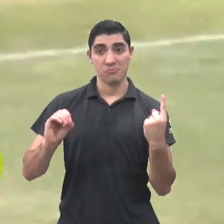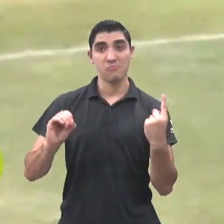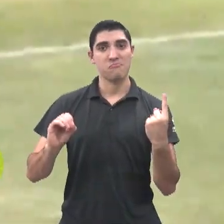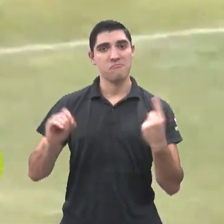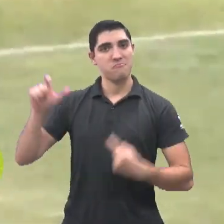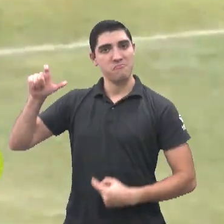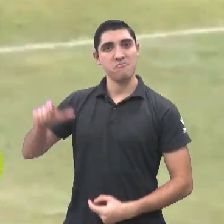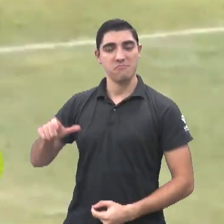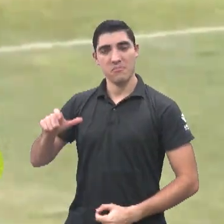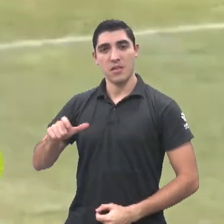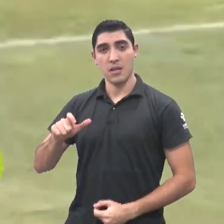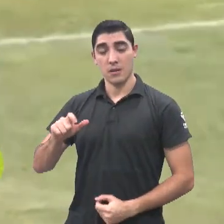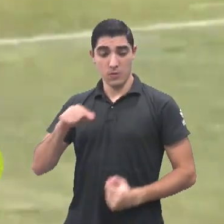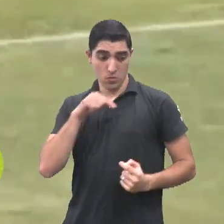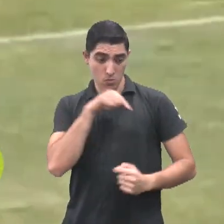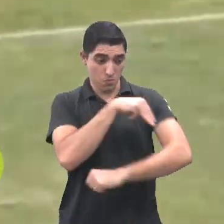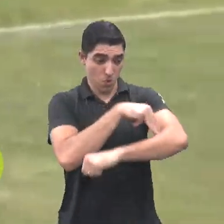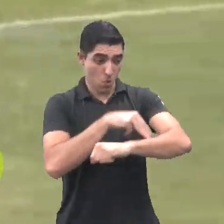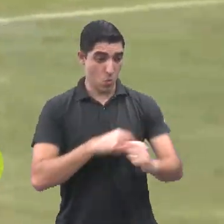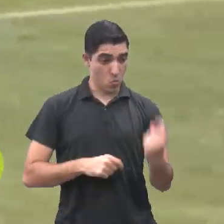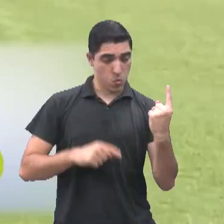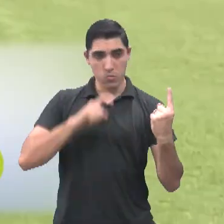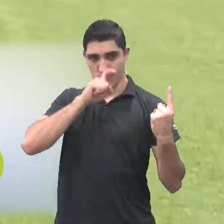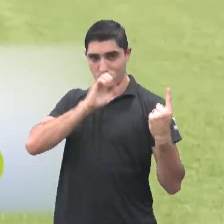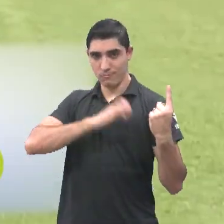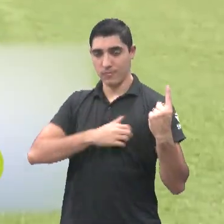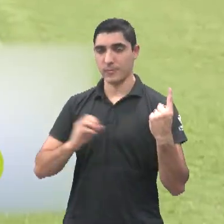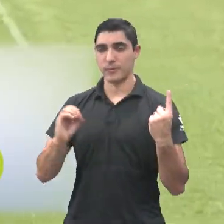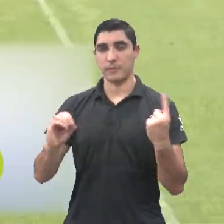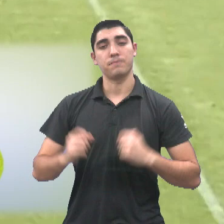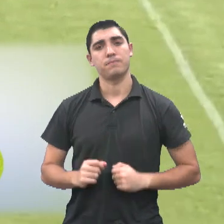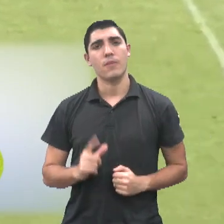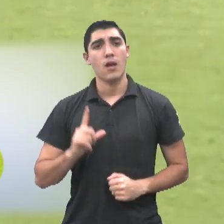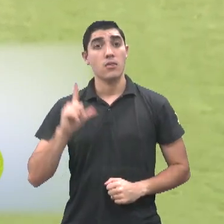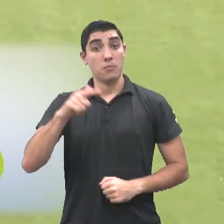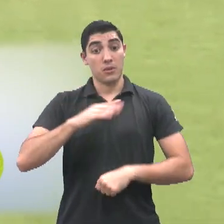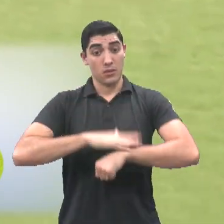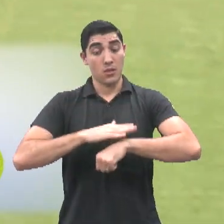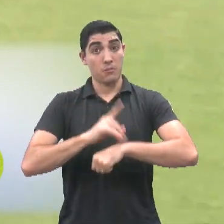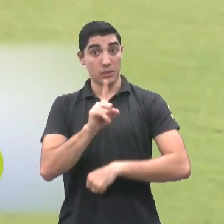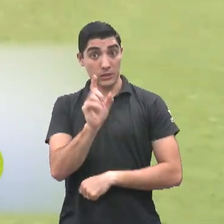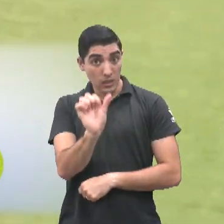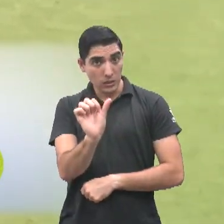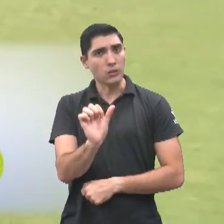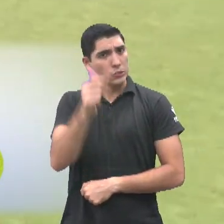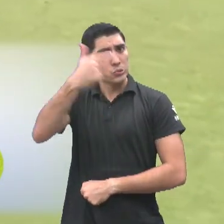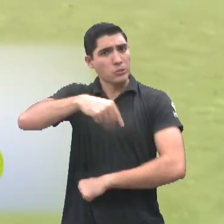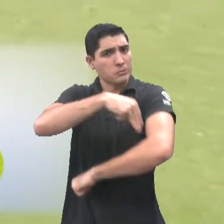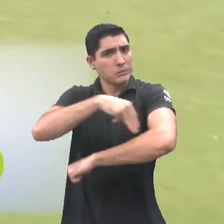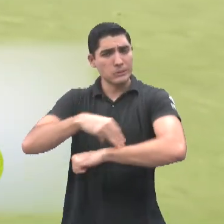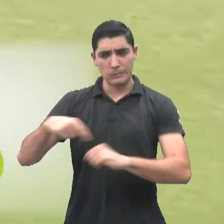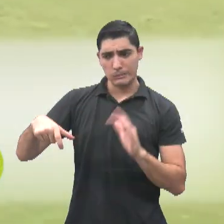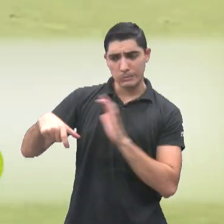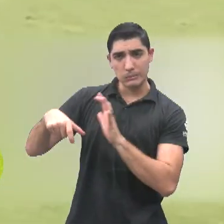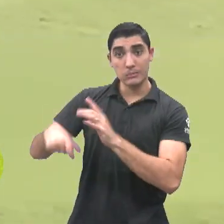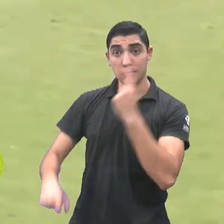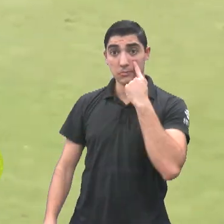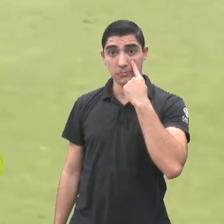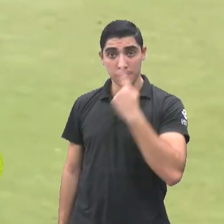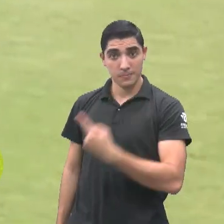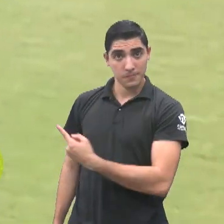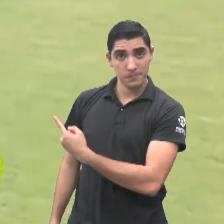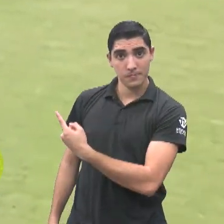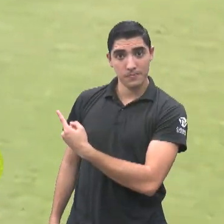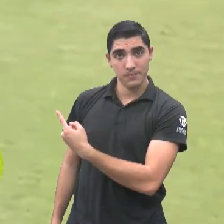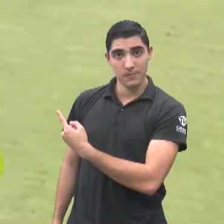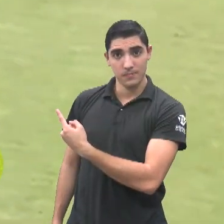gol. Juventus 1, São José 0. Aos 16, mais uma chegada do Juventus. Lá pela direita, Cezinha recebeu na